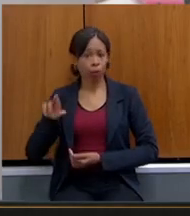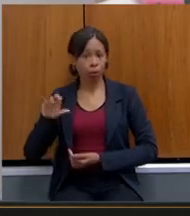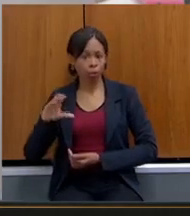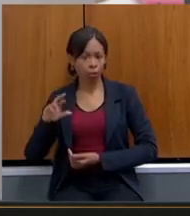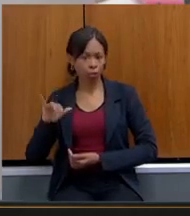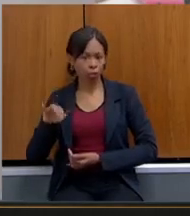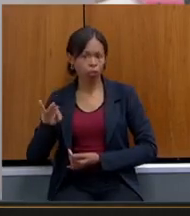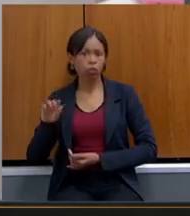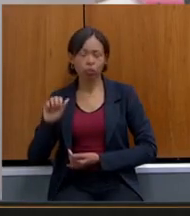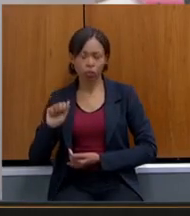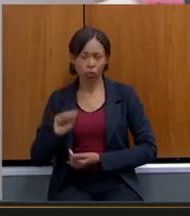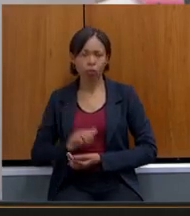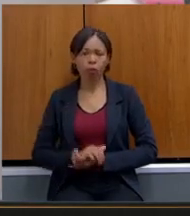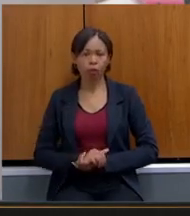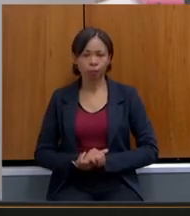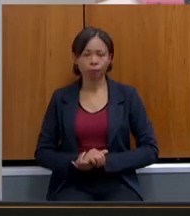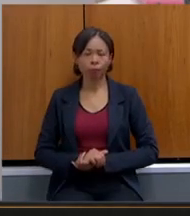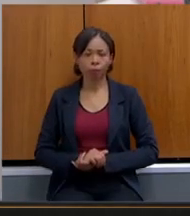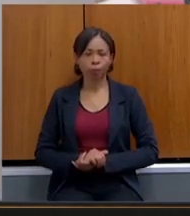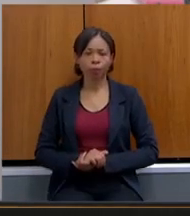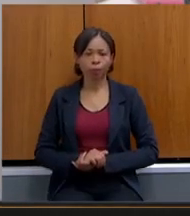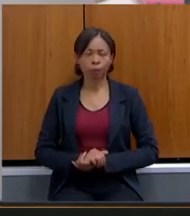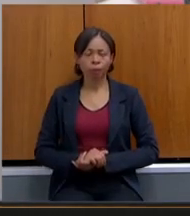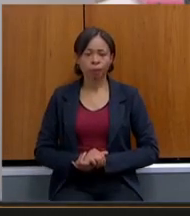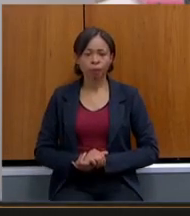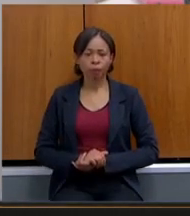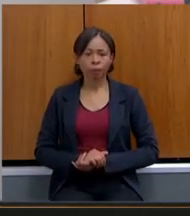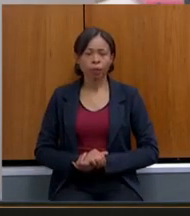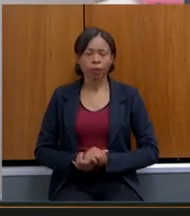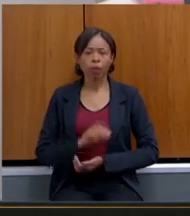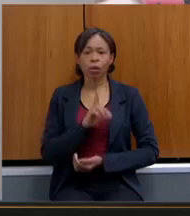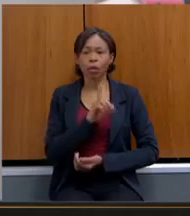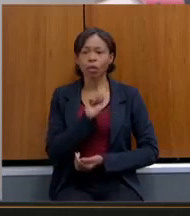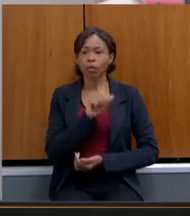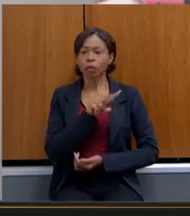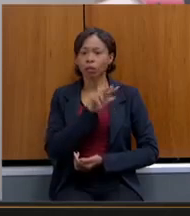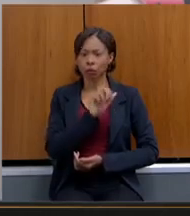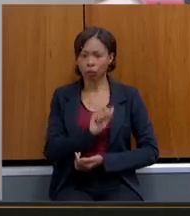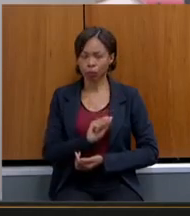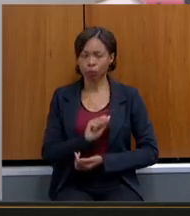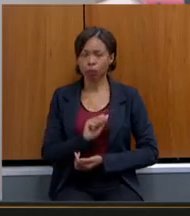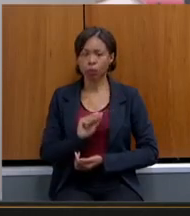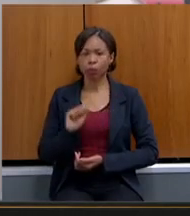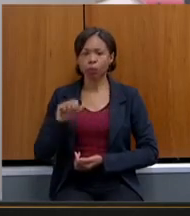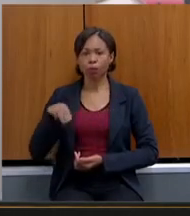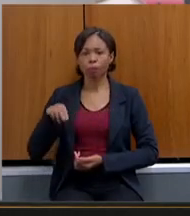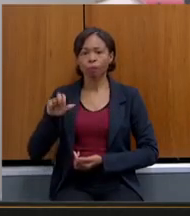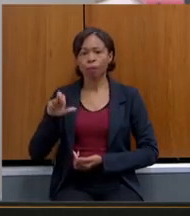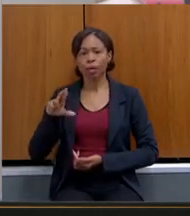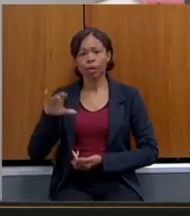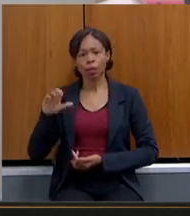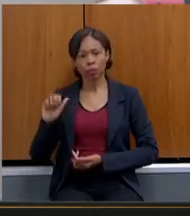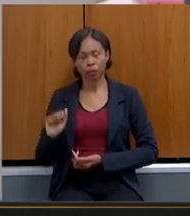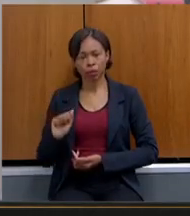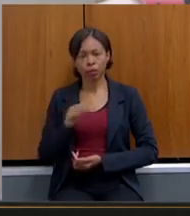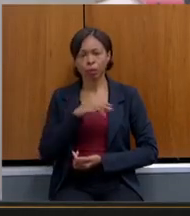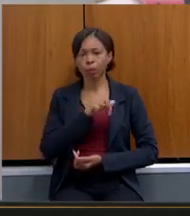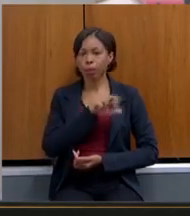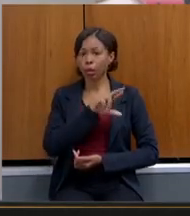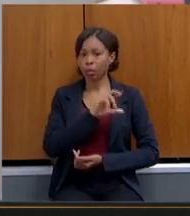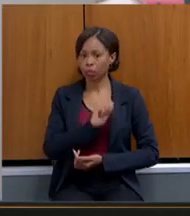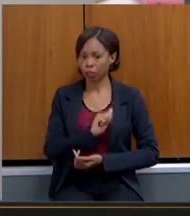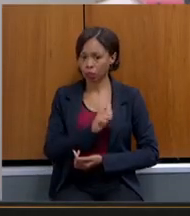da Silva hermenegilda Alves Dalva da Conceição Mércia Rodrigues Maria